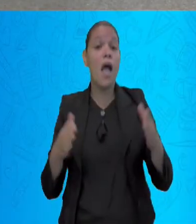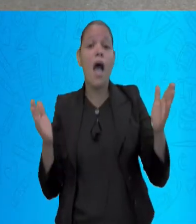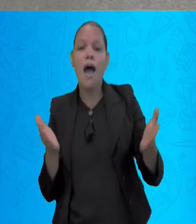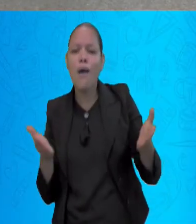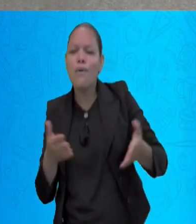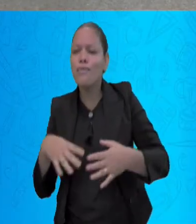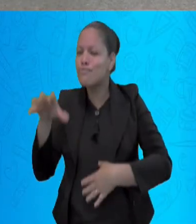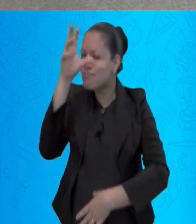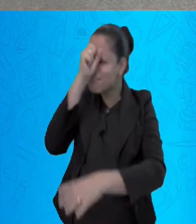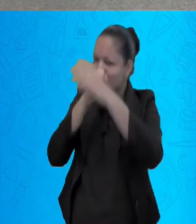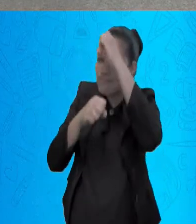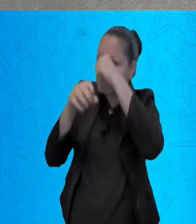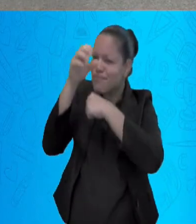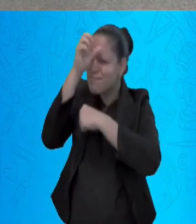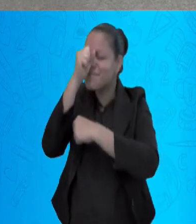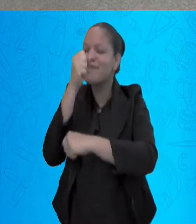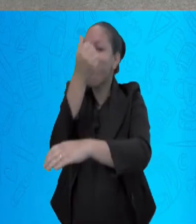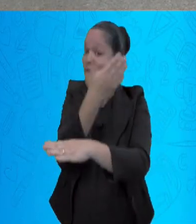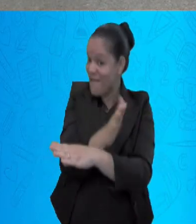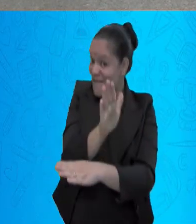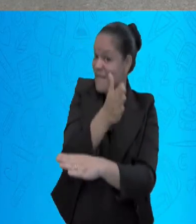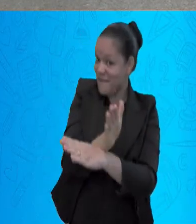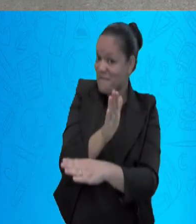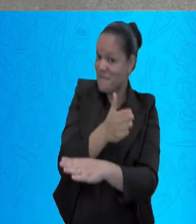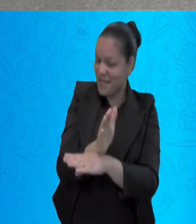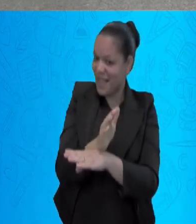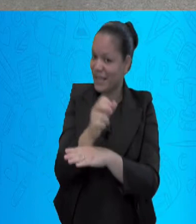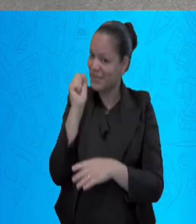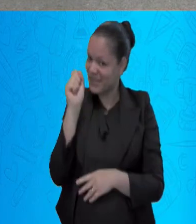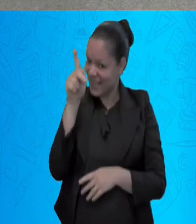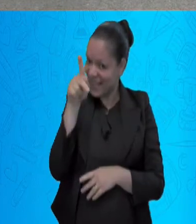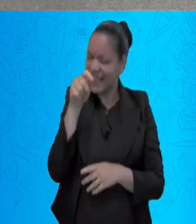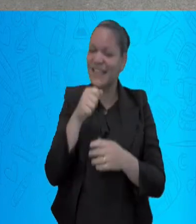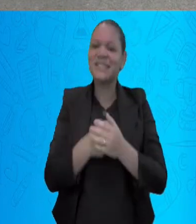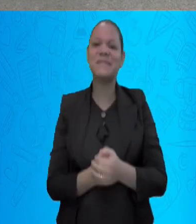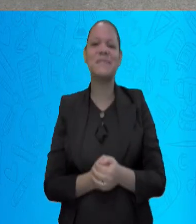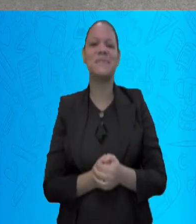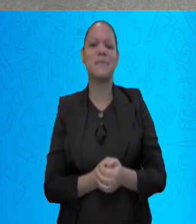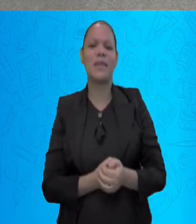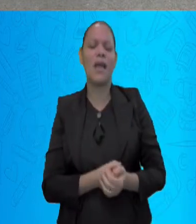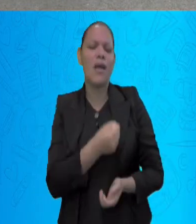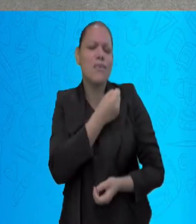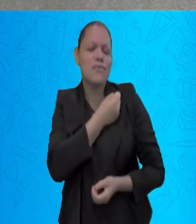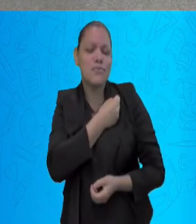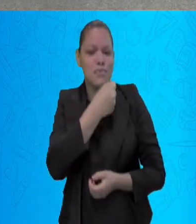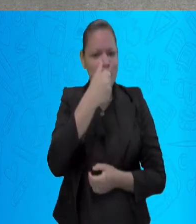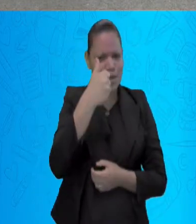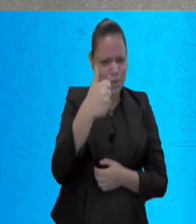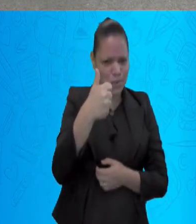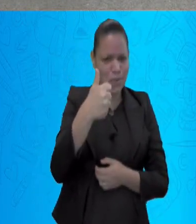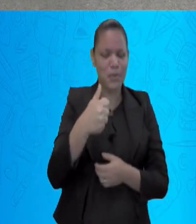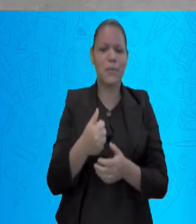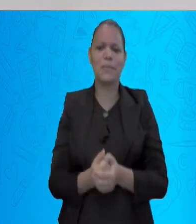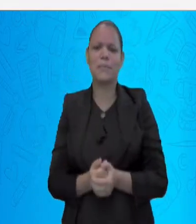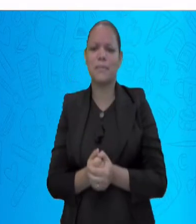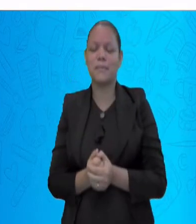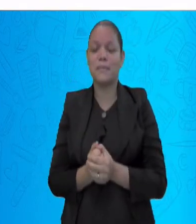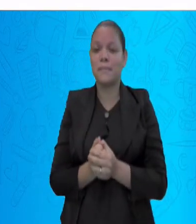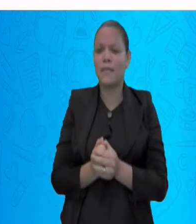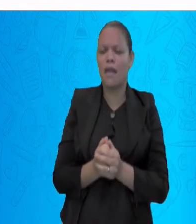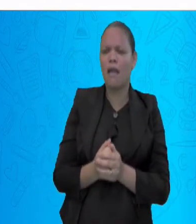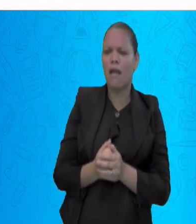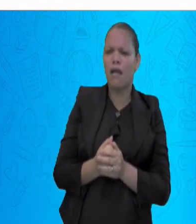Agora, nós vamos partir para a melhor hora, que é fazer os exercícios. Vamos lá? O número 1 pede o